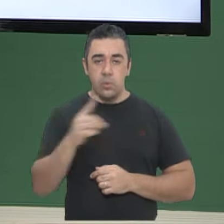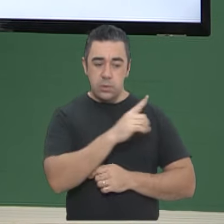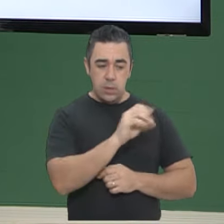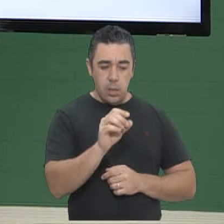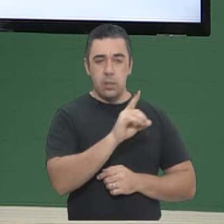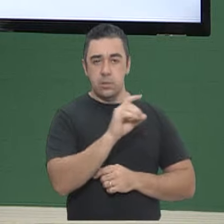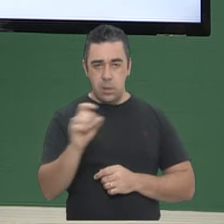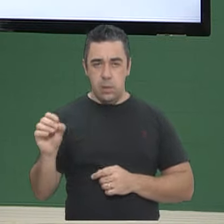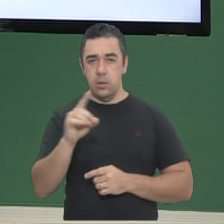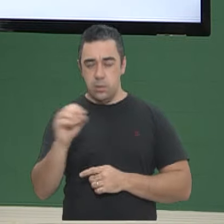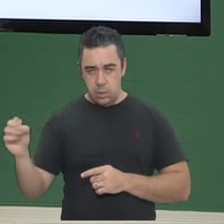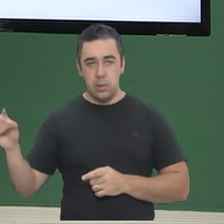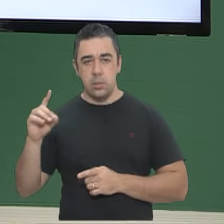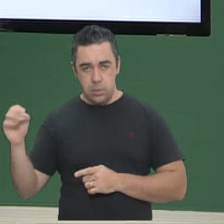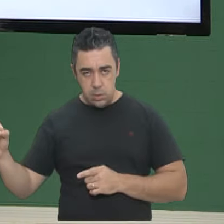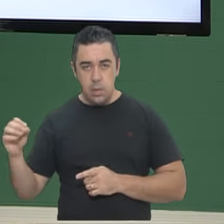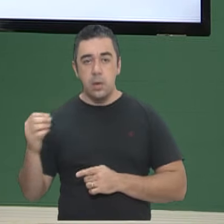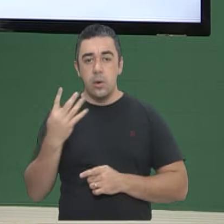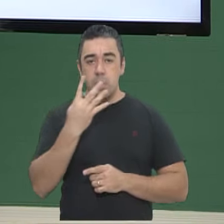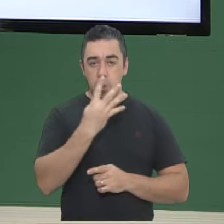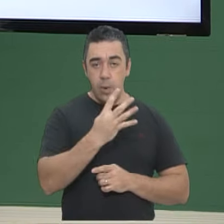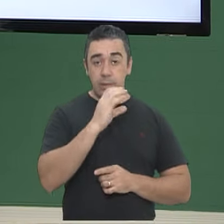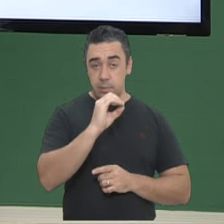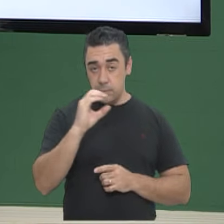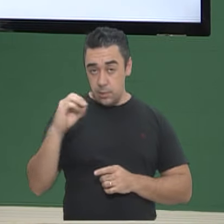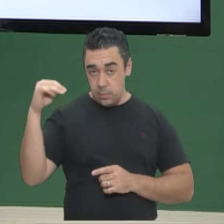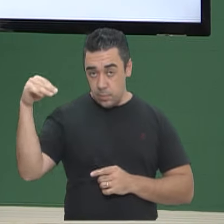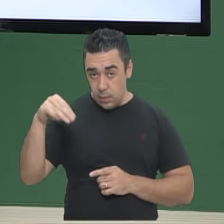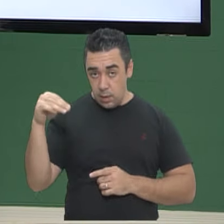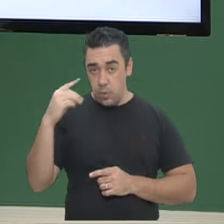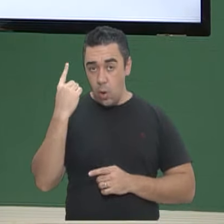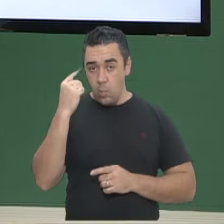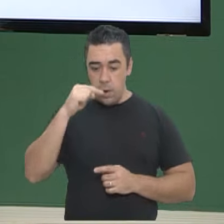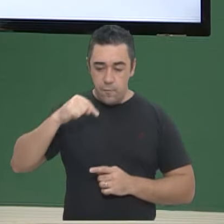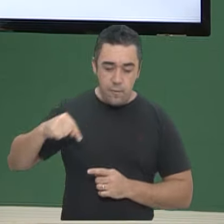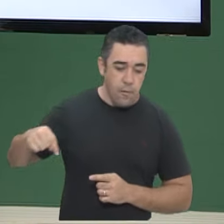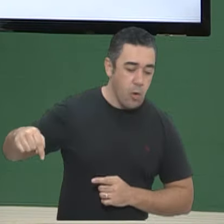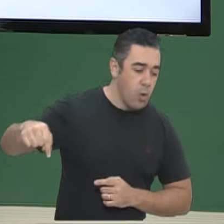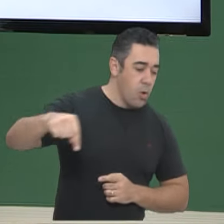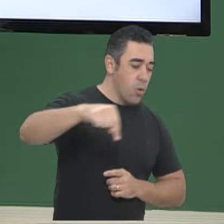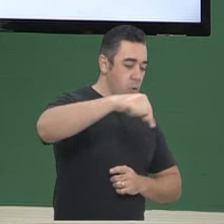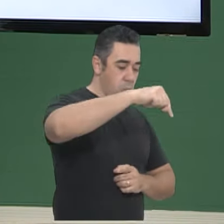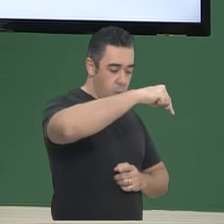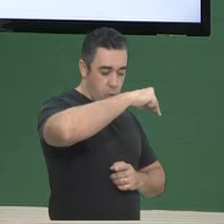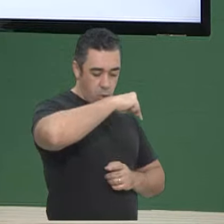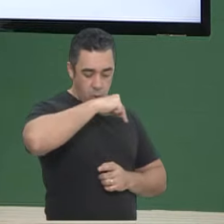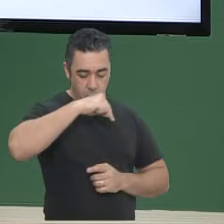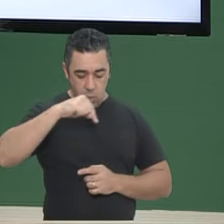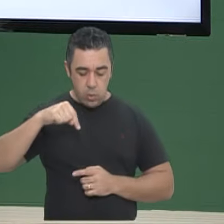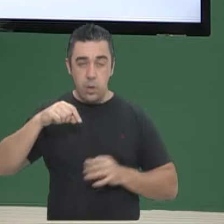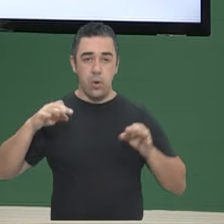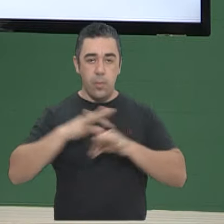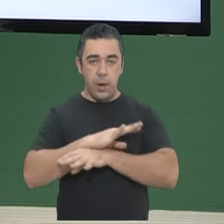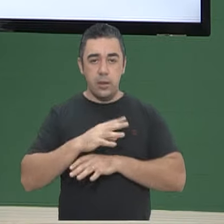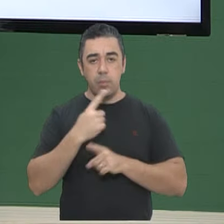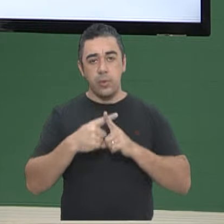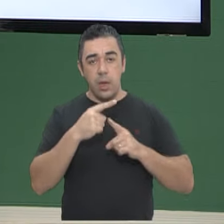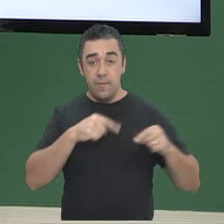4 corredores, o total será 400 metros, ou seja, uma volta na pista. Tá? Afinal, a pista tem 400